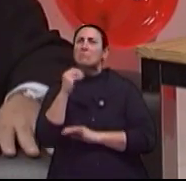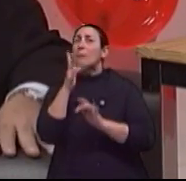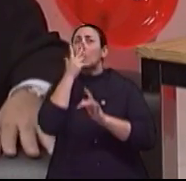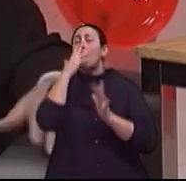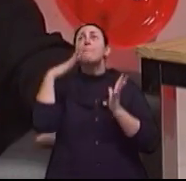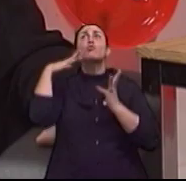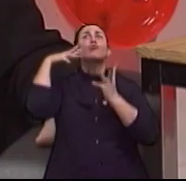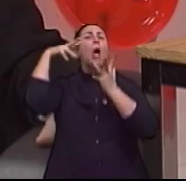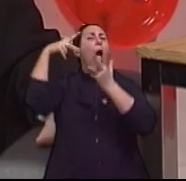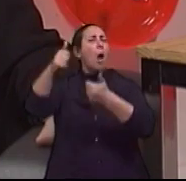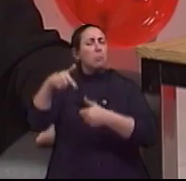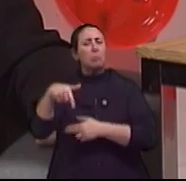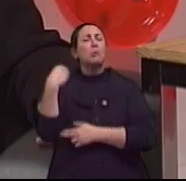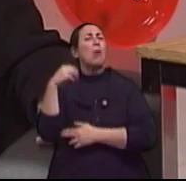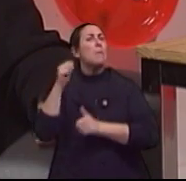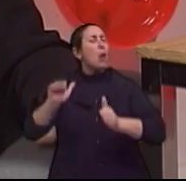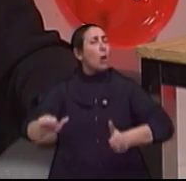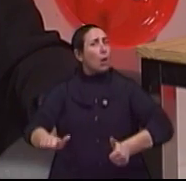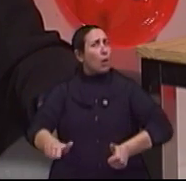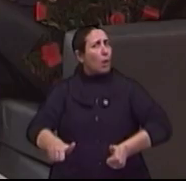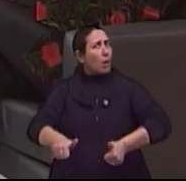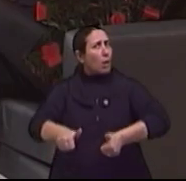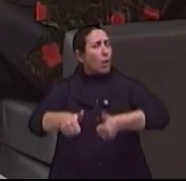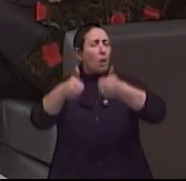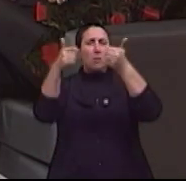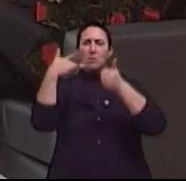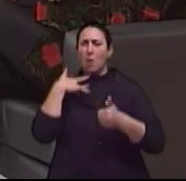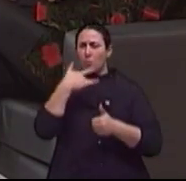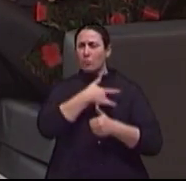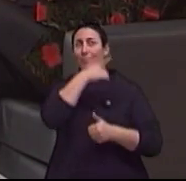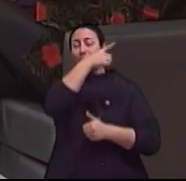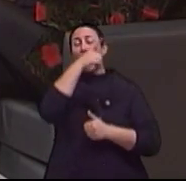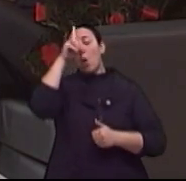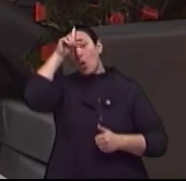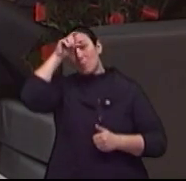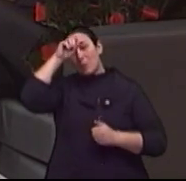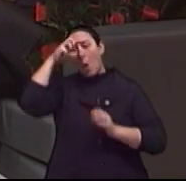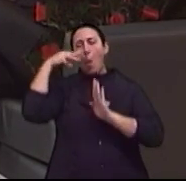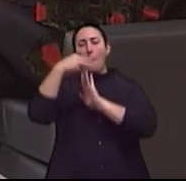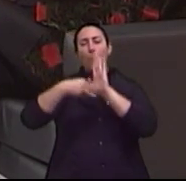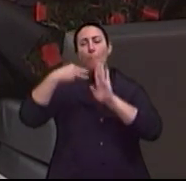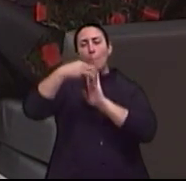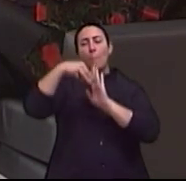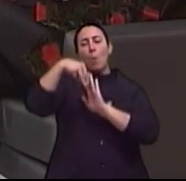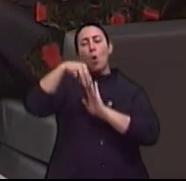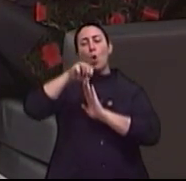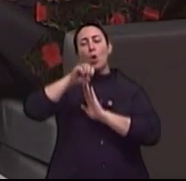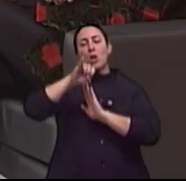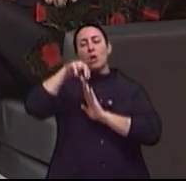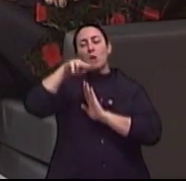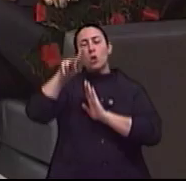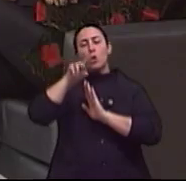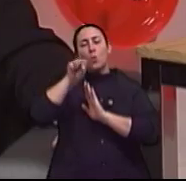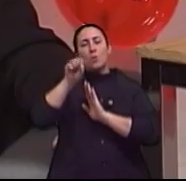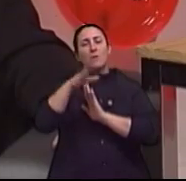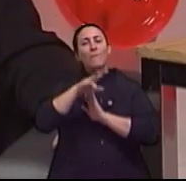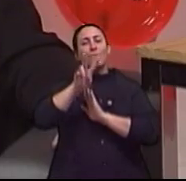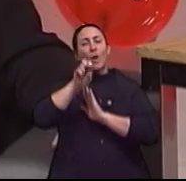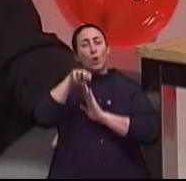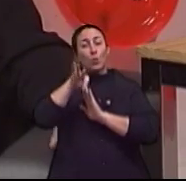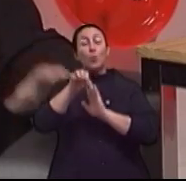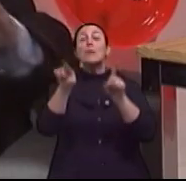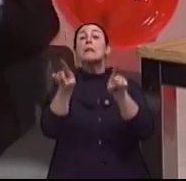de Saúde serviço aqui no hospital M vento serviço no Hospital Mãe de Deus que tão se